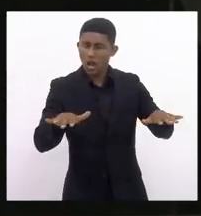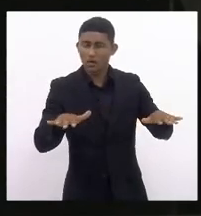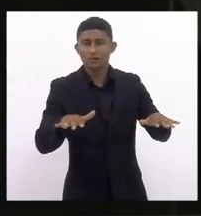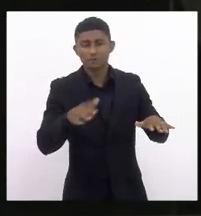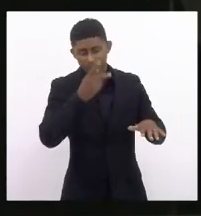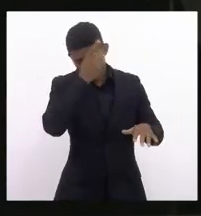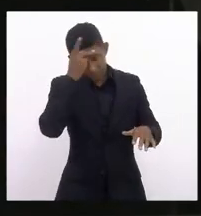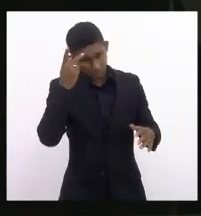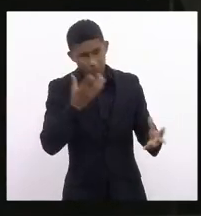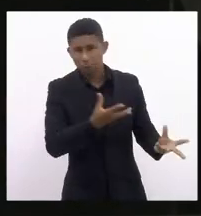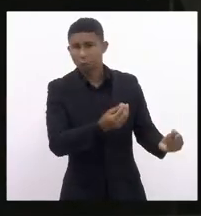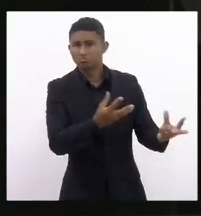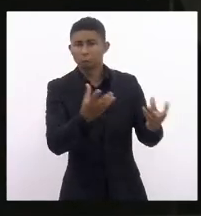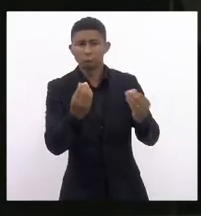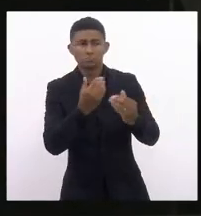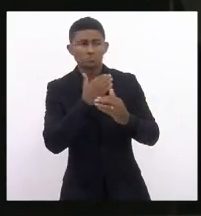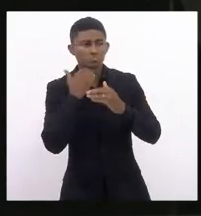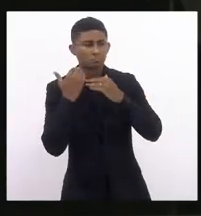pessoas.